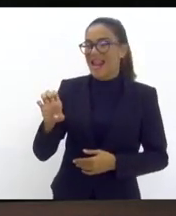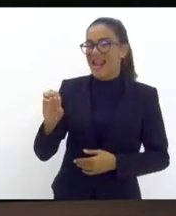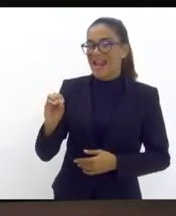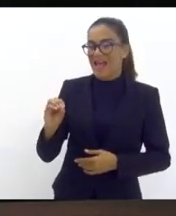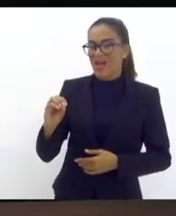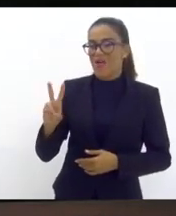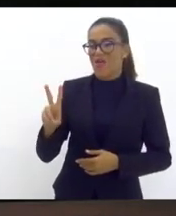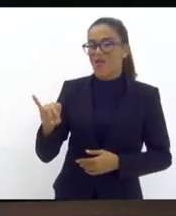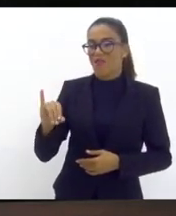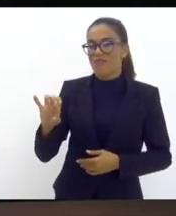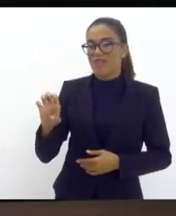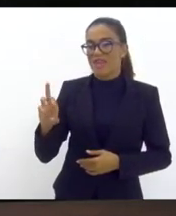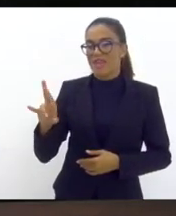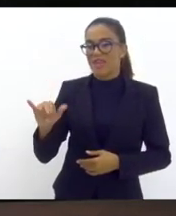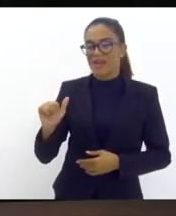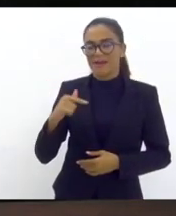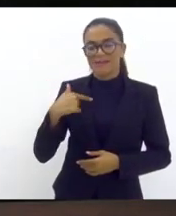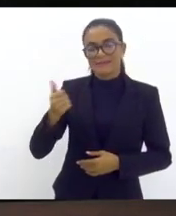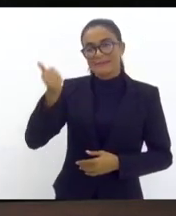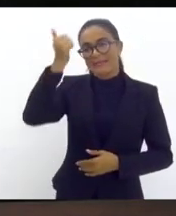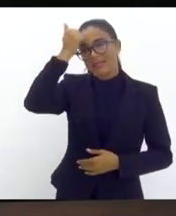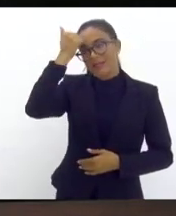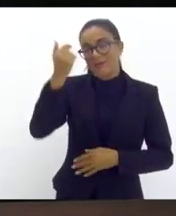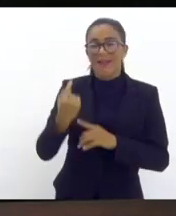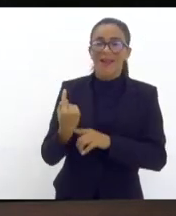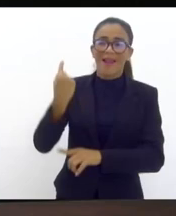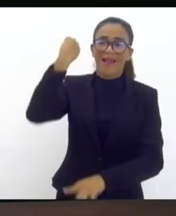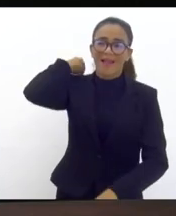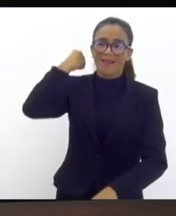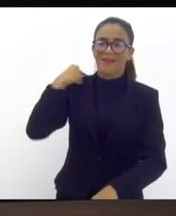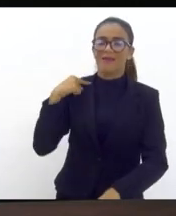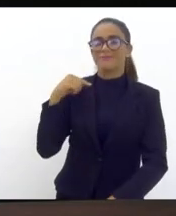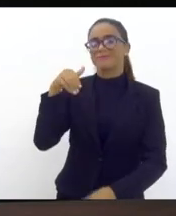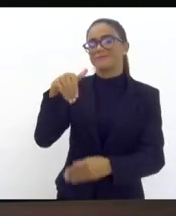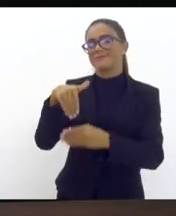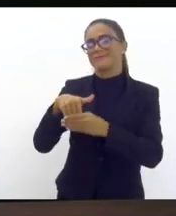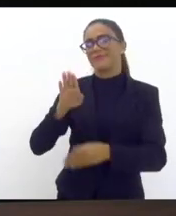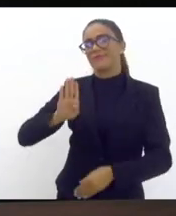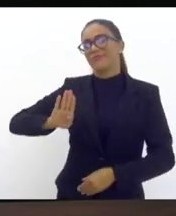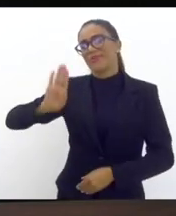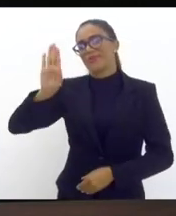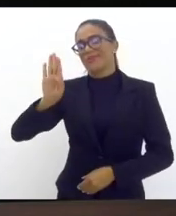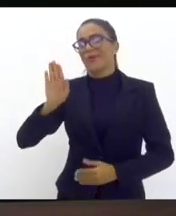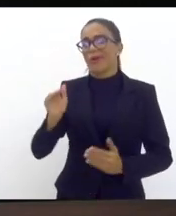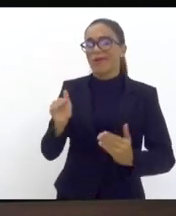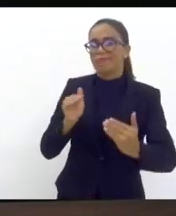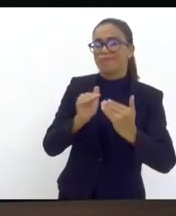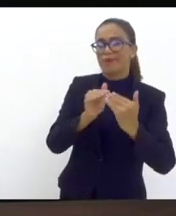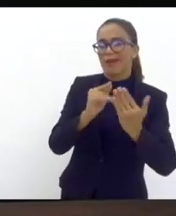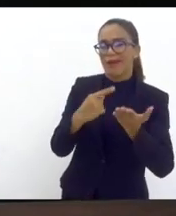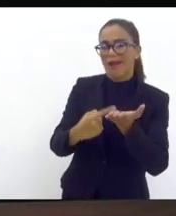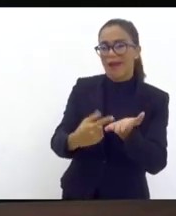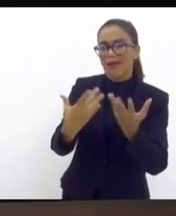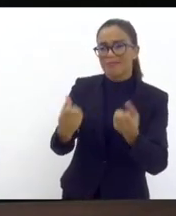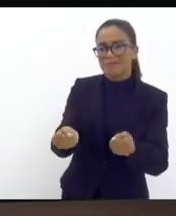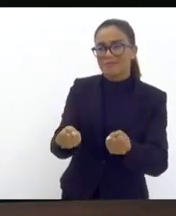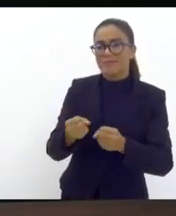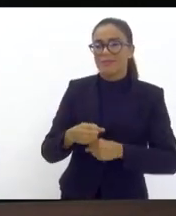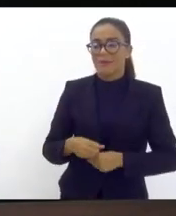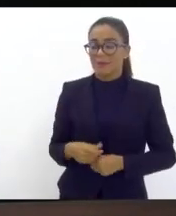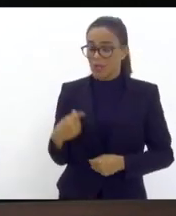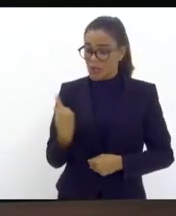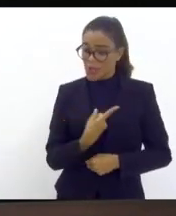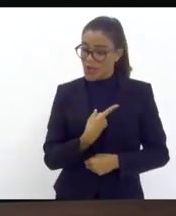que se arrependeu lá atrás de ter votado a favor da privatização nós votamos contra e